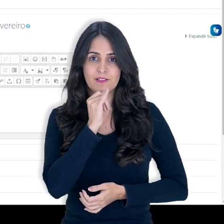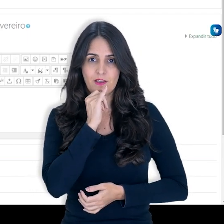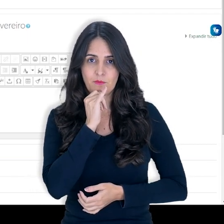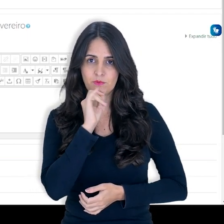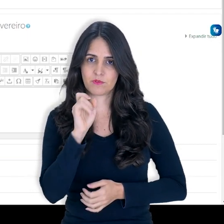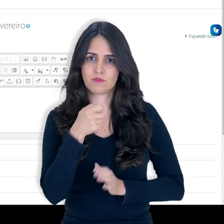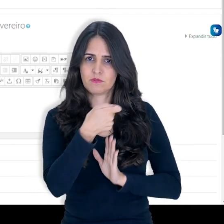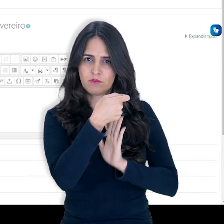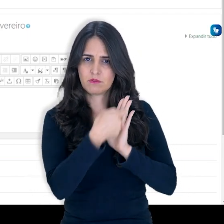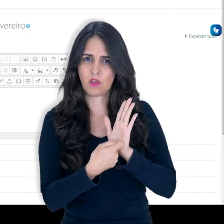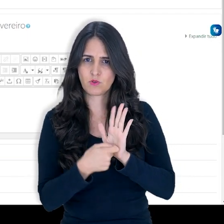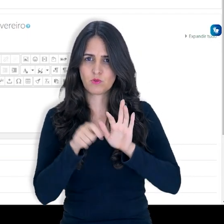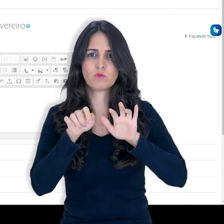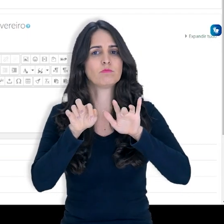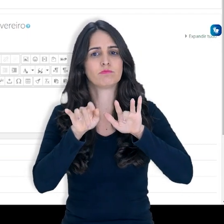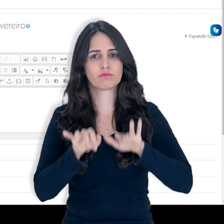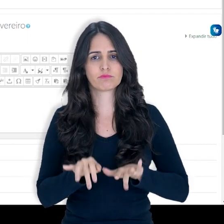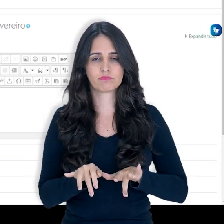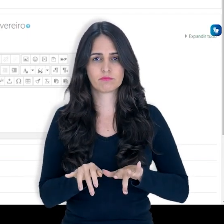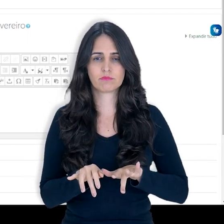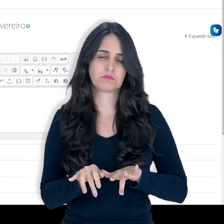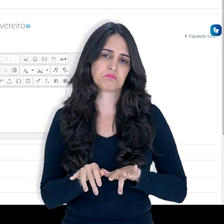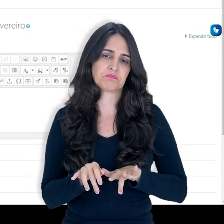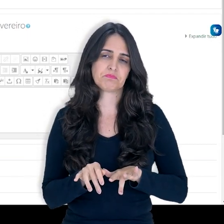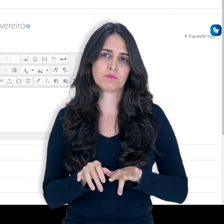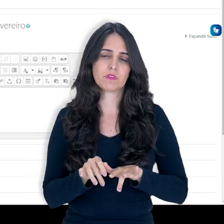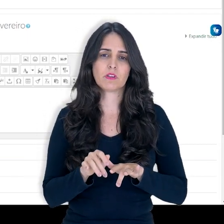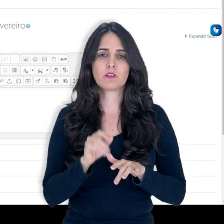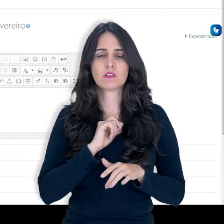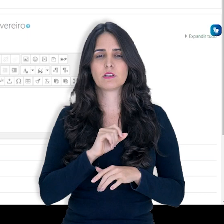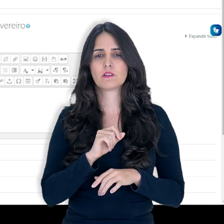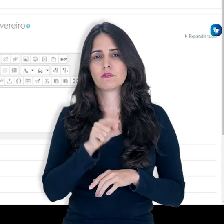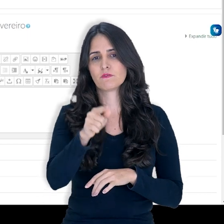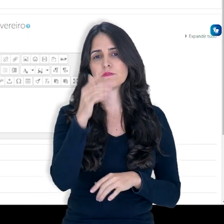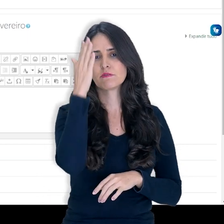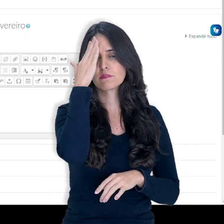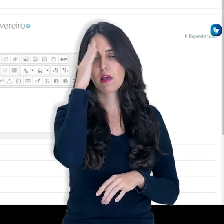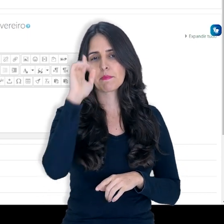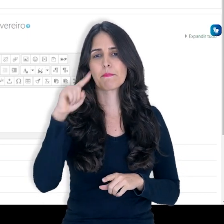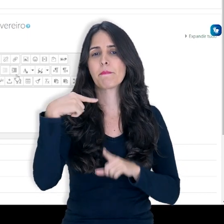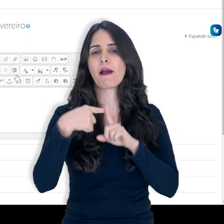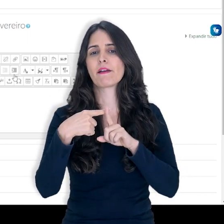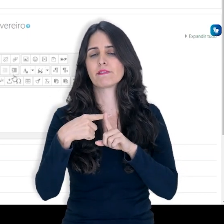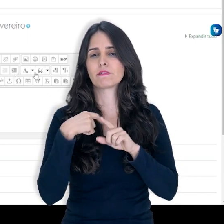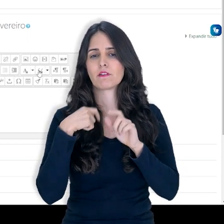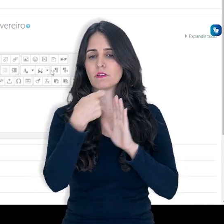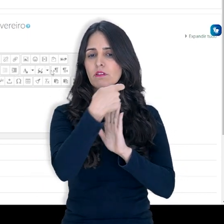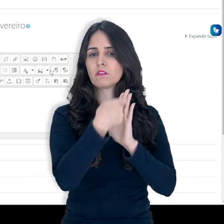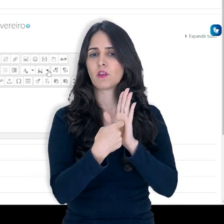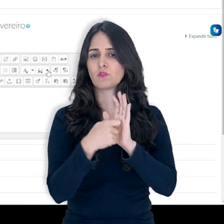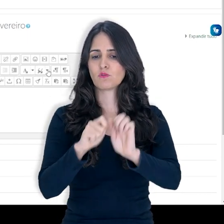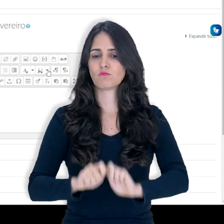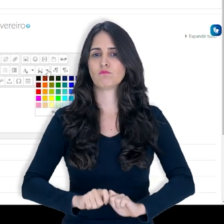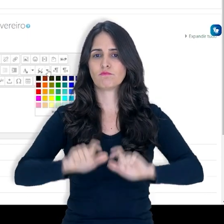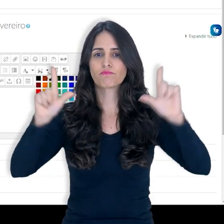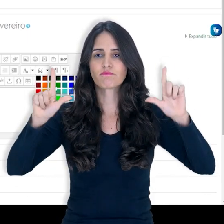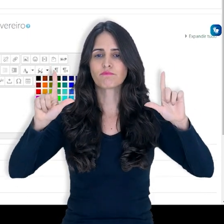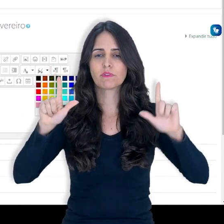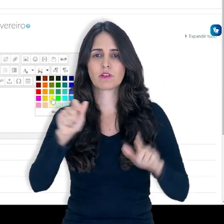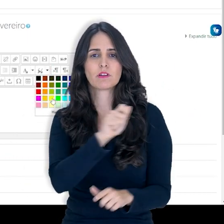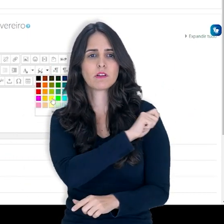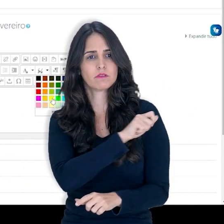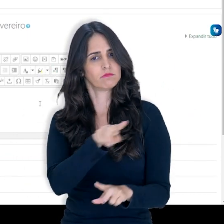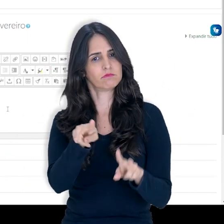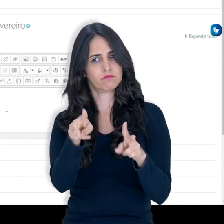um texto, por exemplo, saiba mais, dar um destaque para esse texto, para que